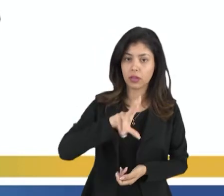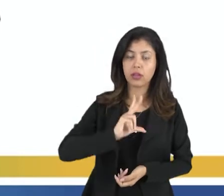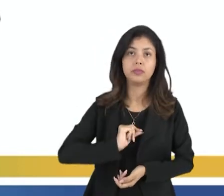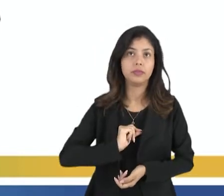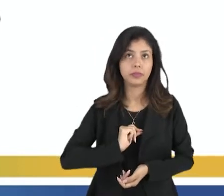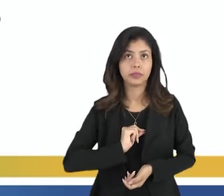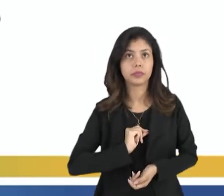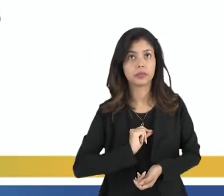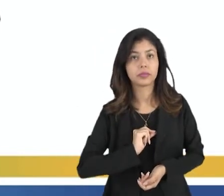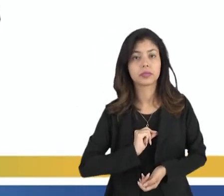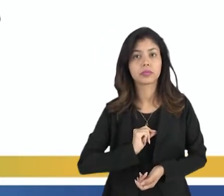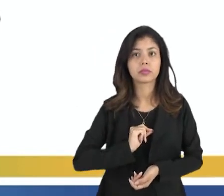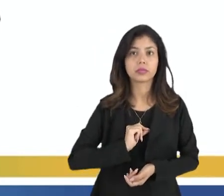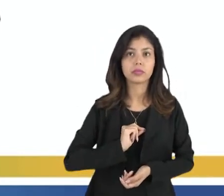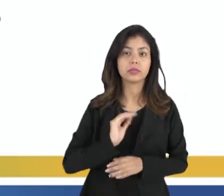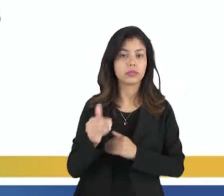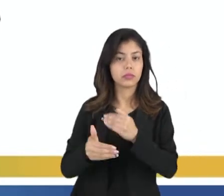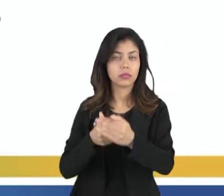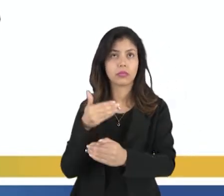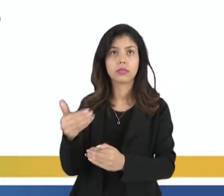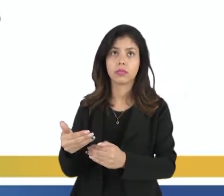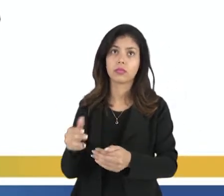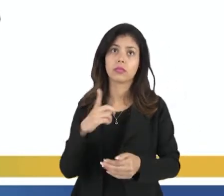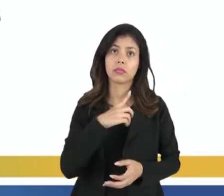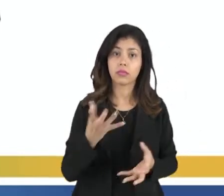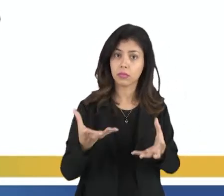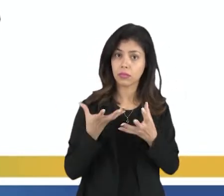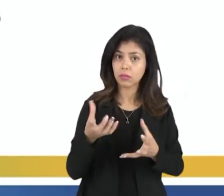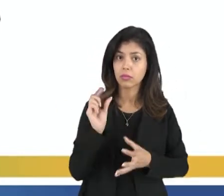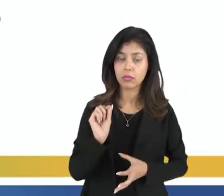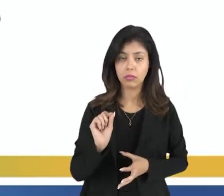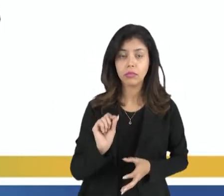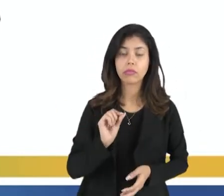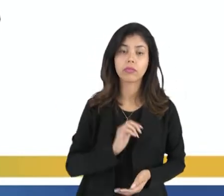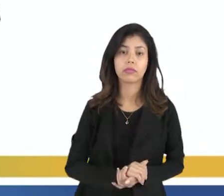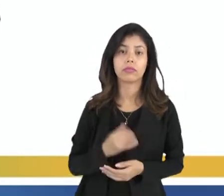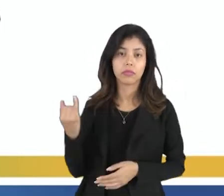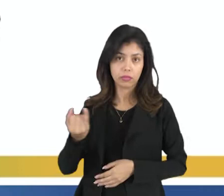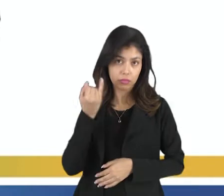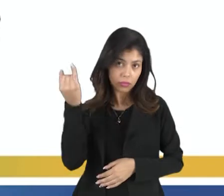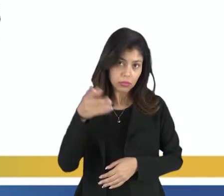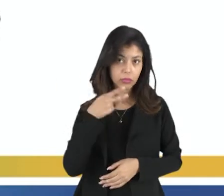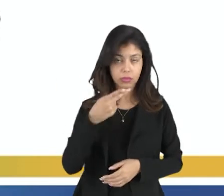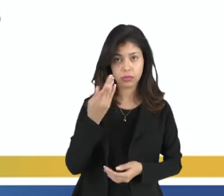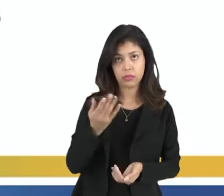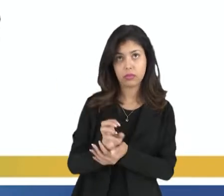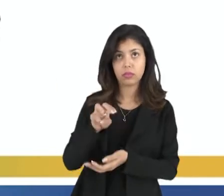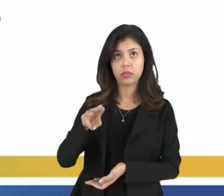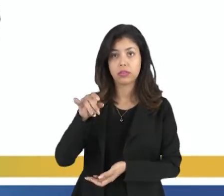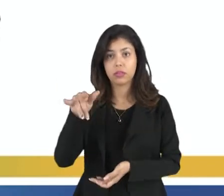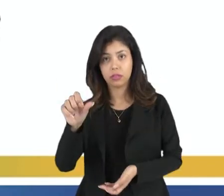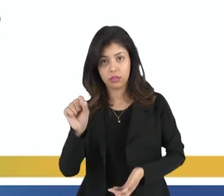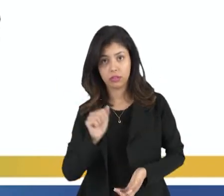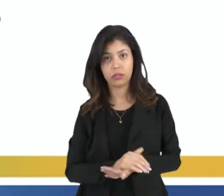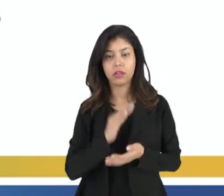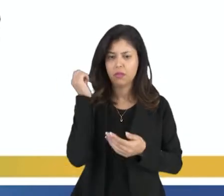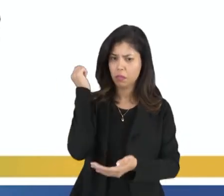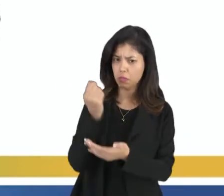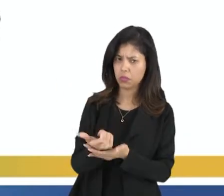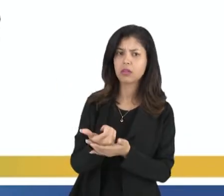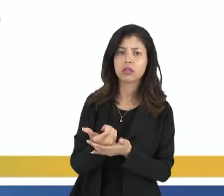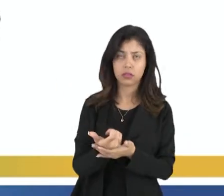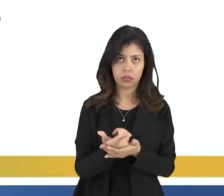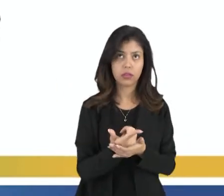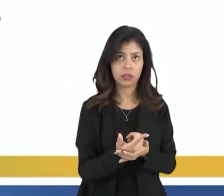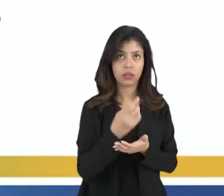Portugal nesse processo de querer que, principalmente aí falando de Minas Gerais, as pessoas paguem as